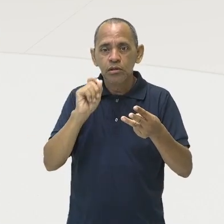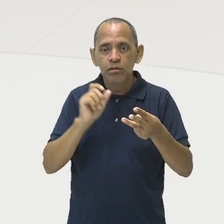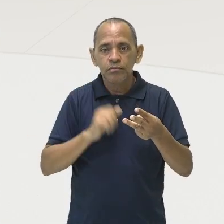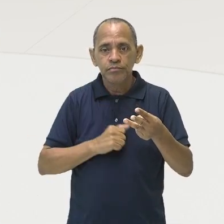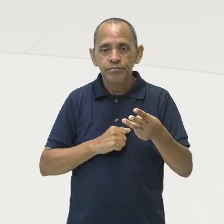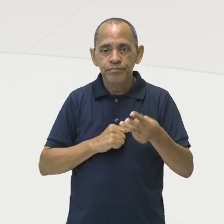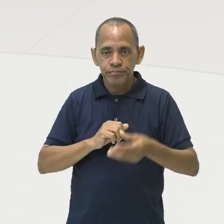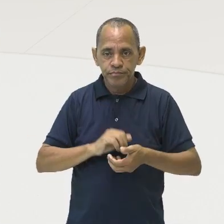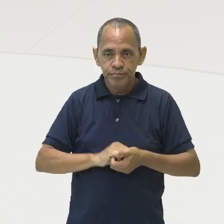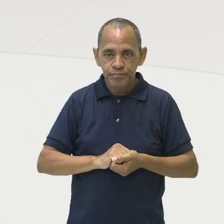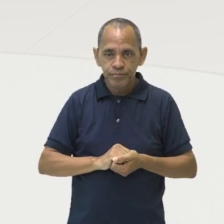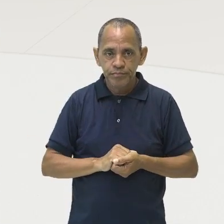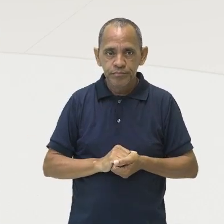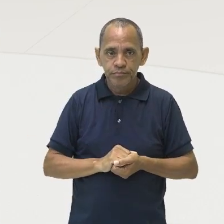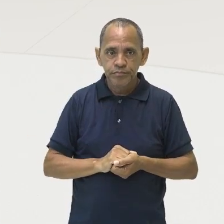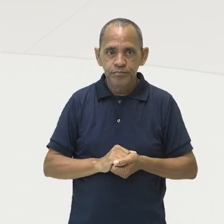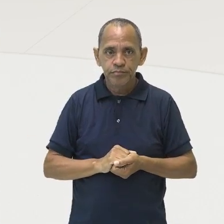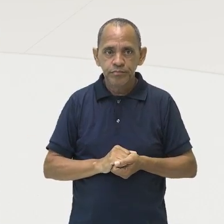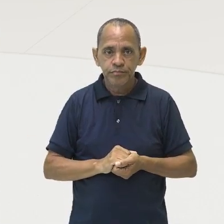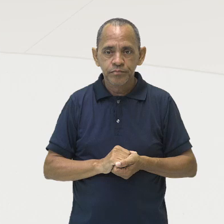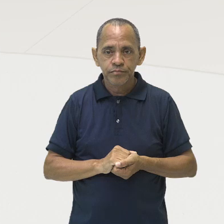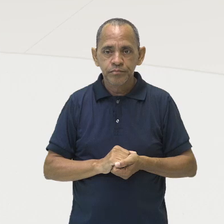vamos lá.